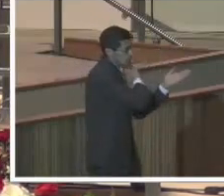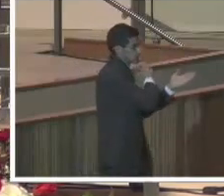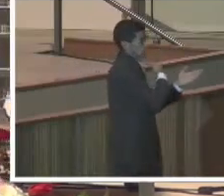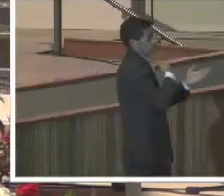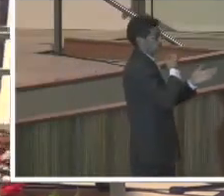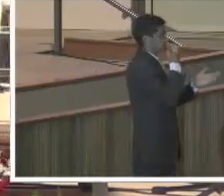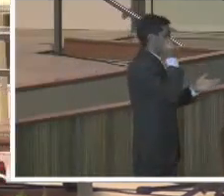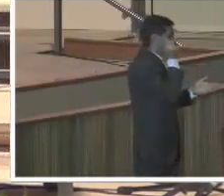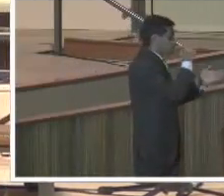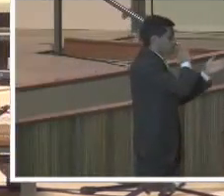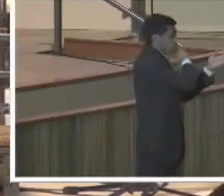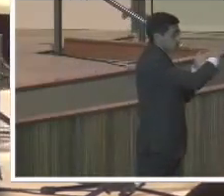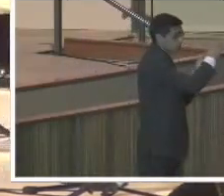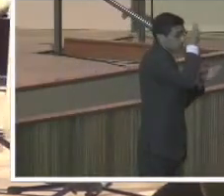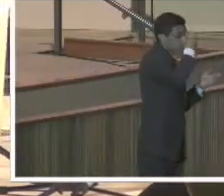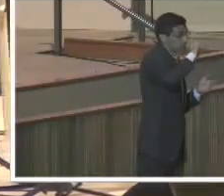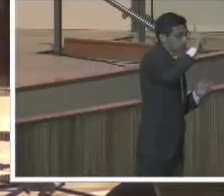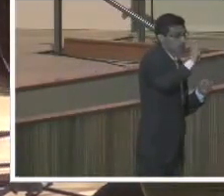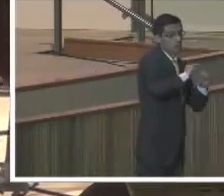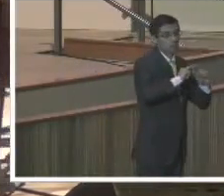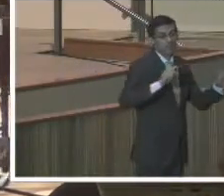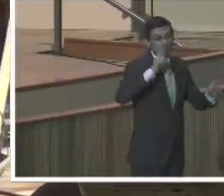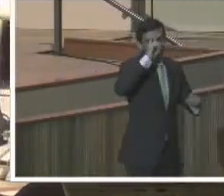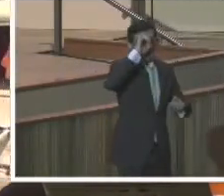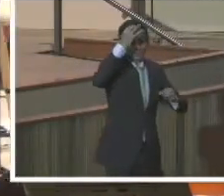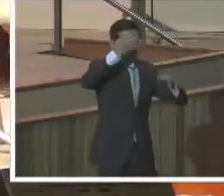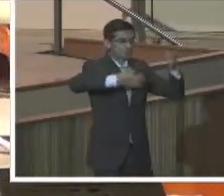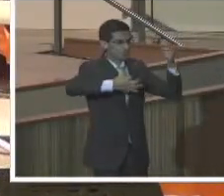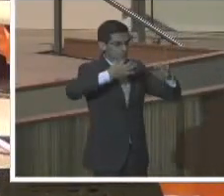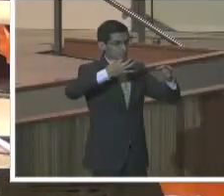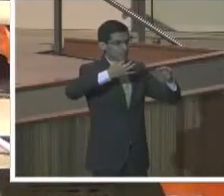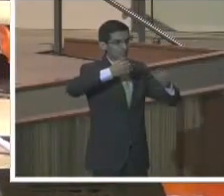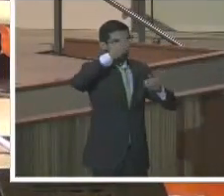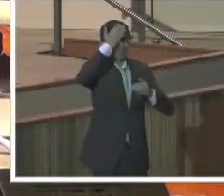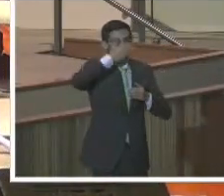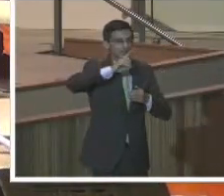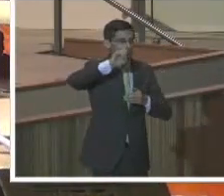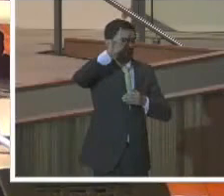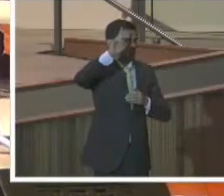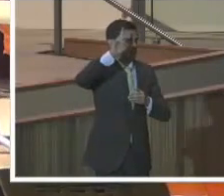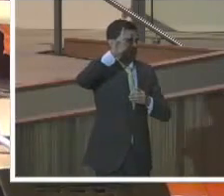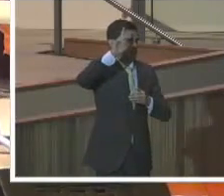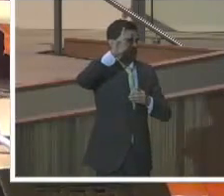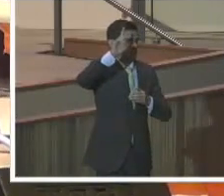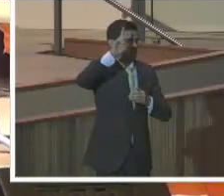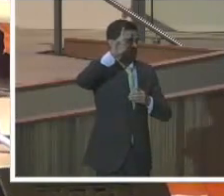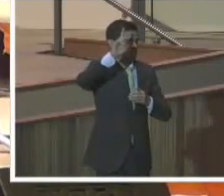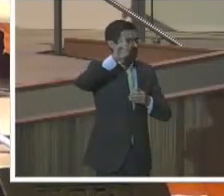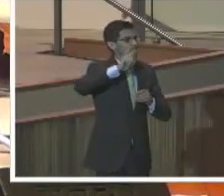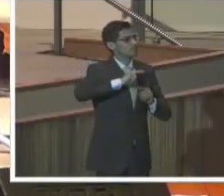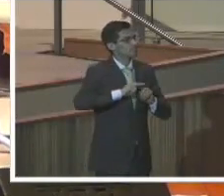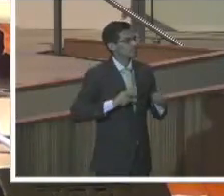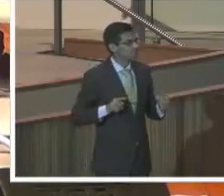e a tristeza é que se a gente não se deixa encontrar a tempo,